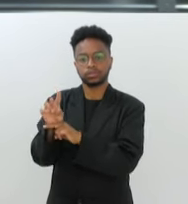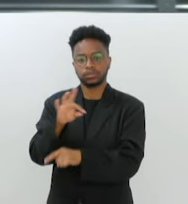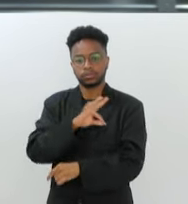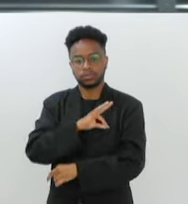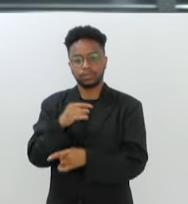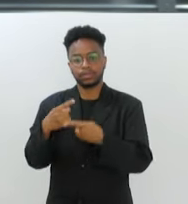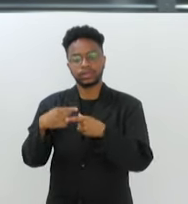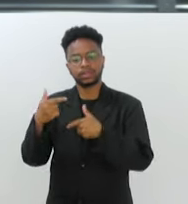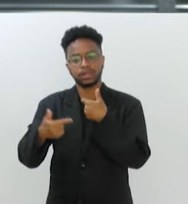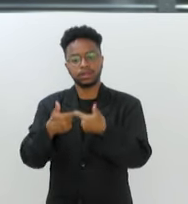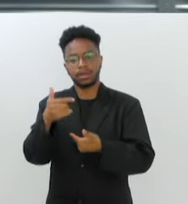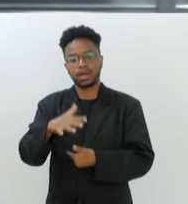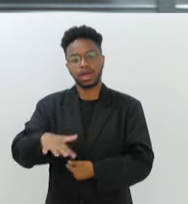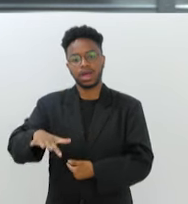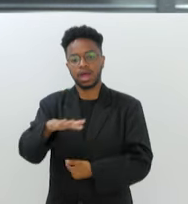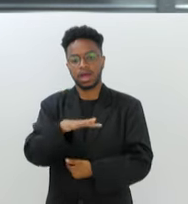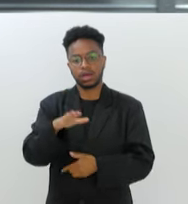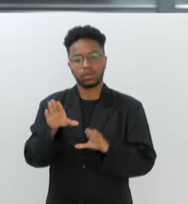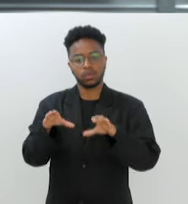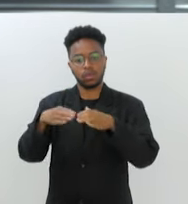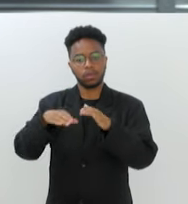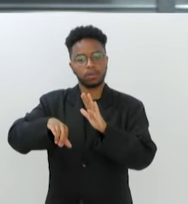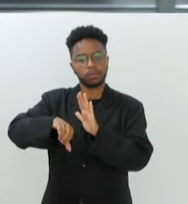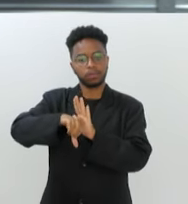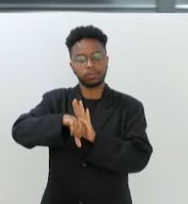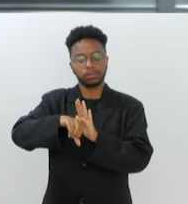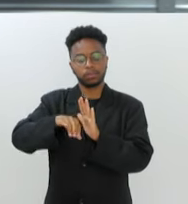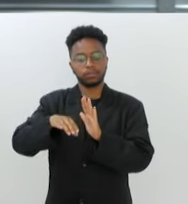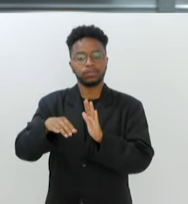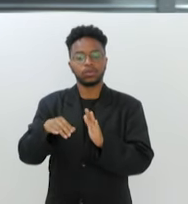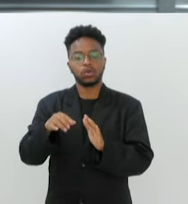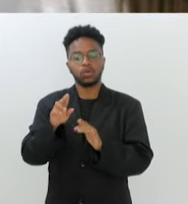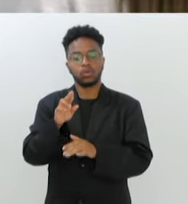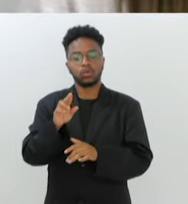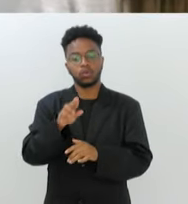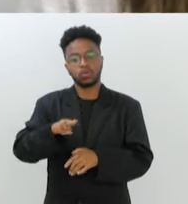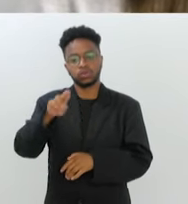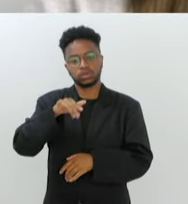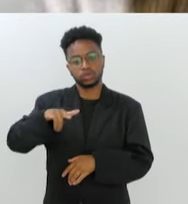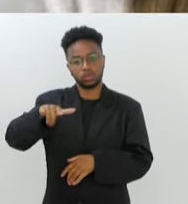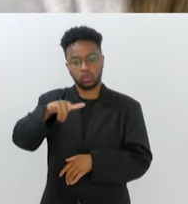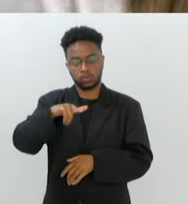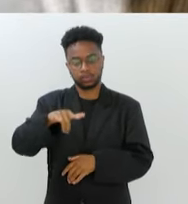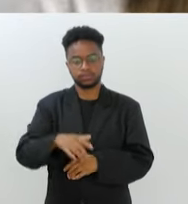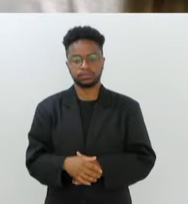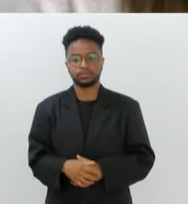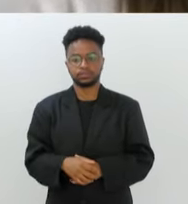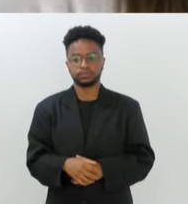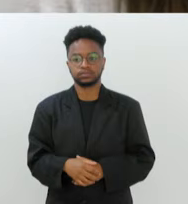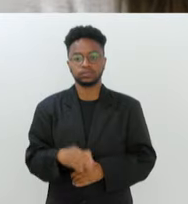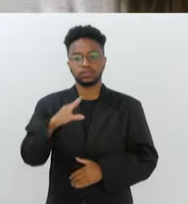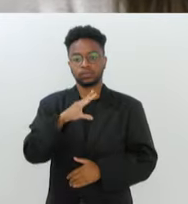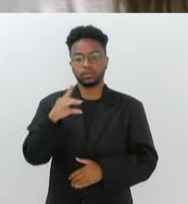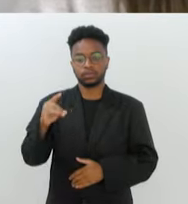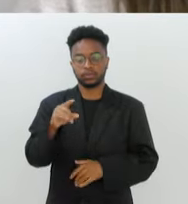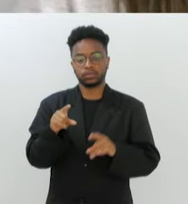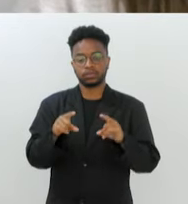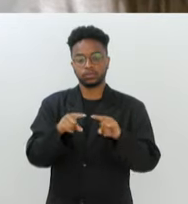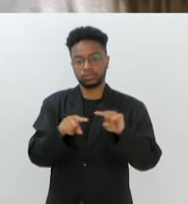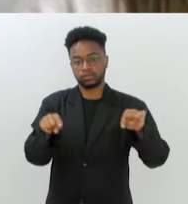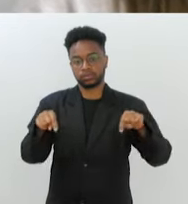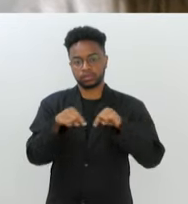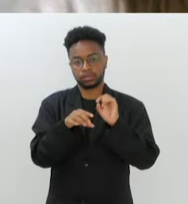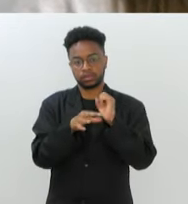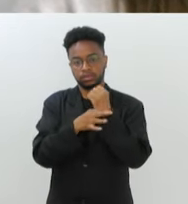em áreas onde esses criminosos estão usando drone e também aquela população que ali reside. Segundo o coordenador do Gabinete de Segurança Institucional